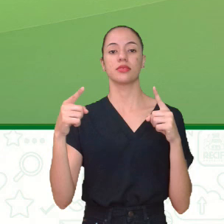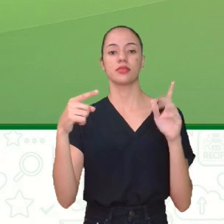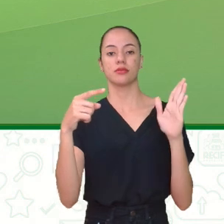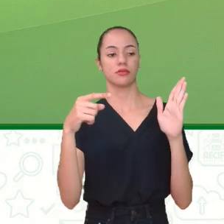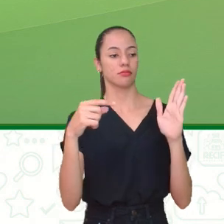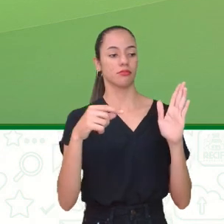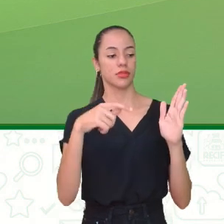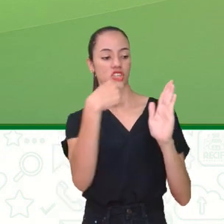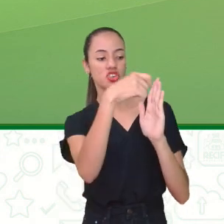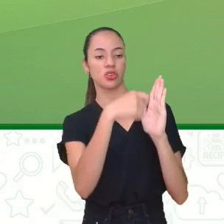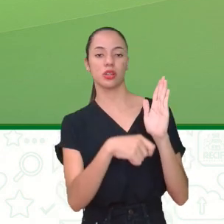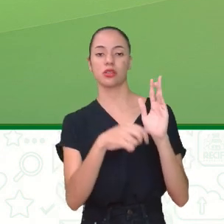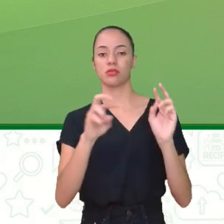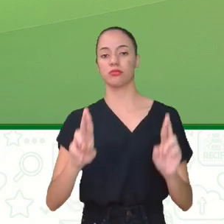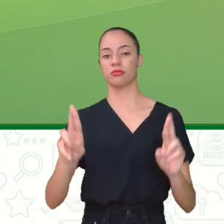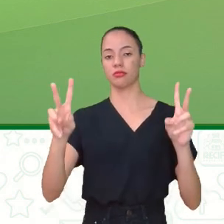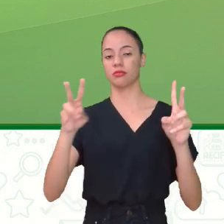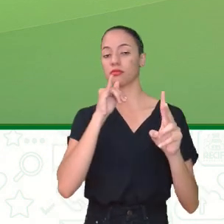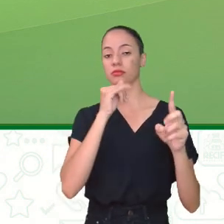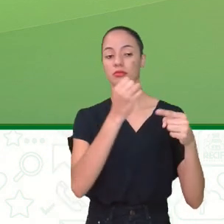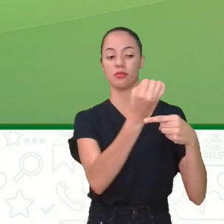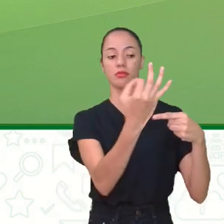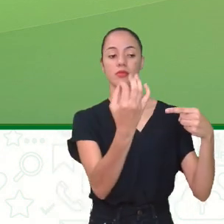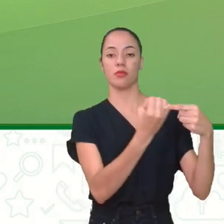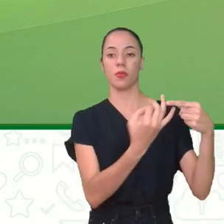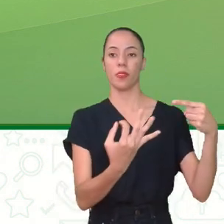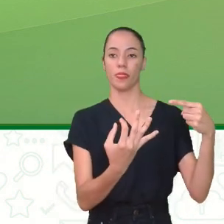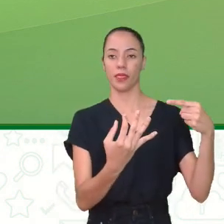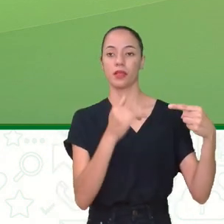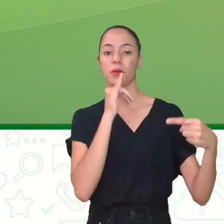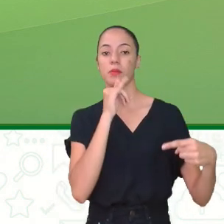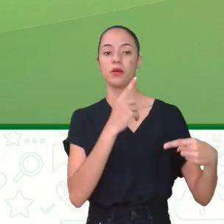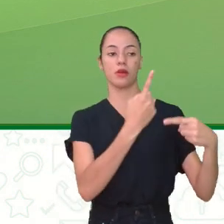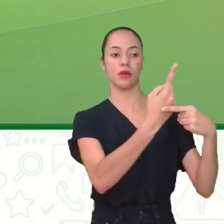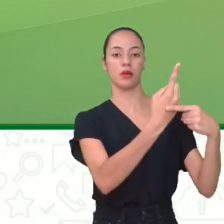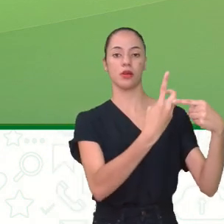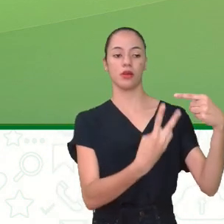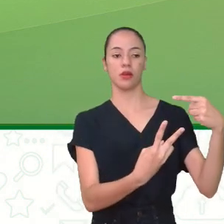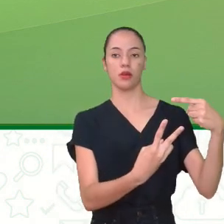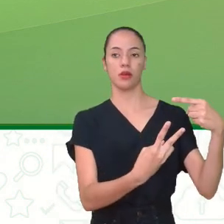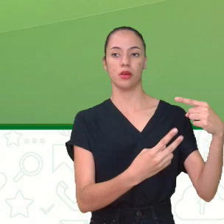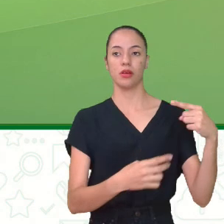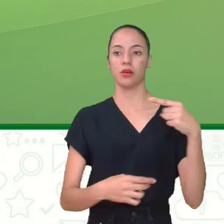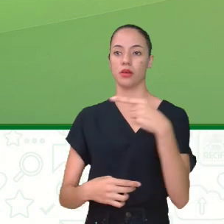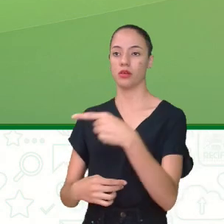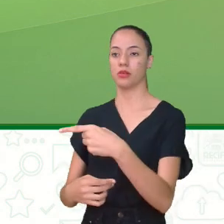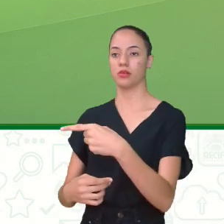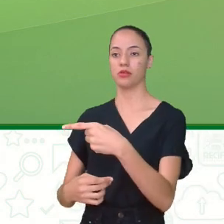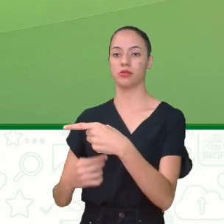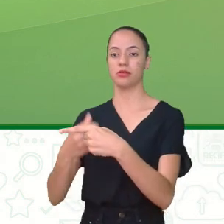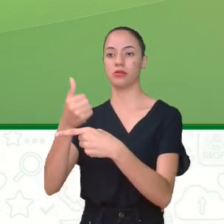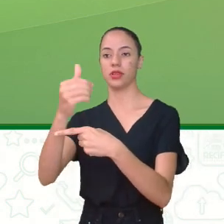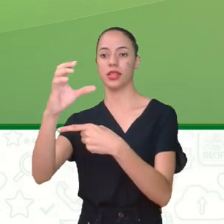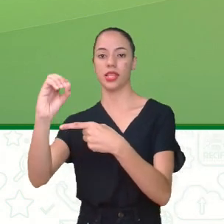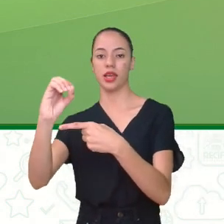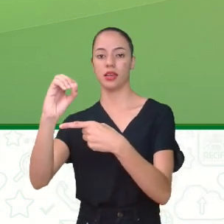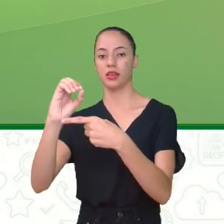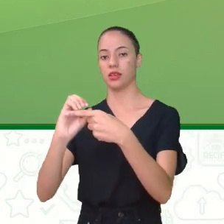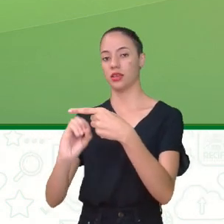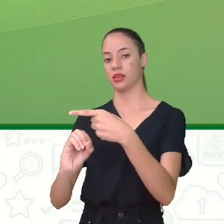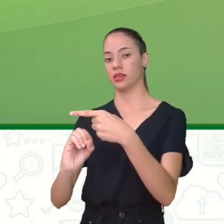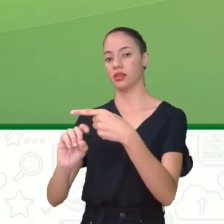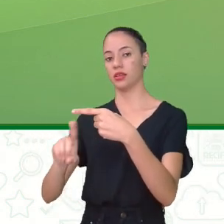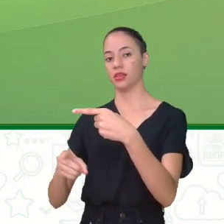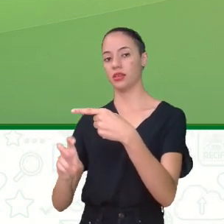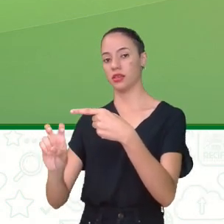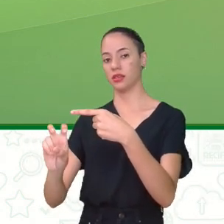diferentes. Eu escrevo a fração 1/2 e escrevo meio em decimal. Vamos ver? Olha